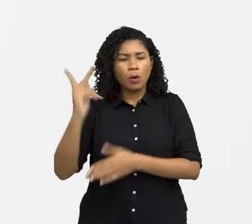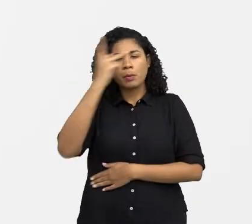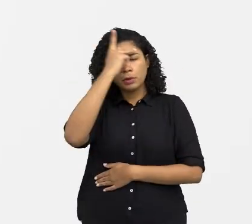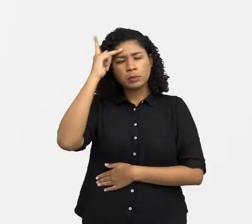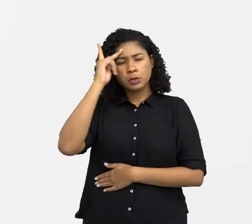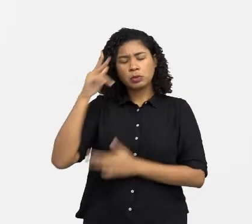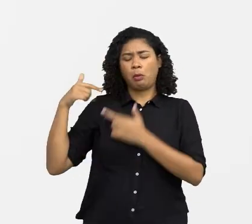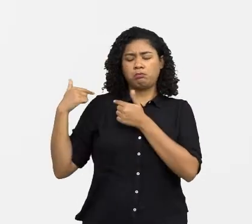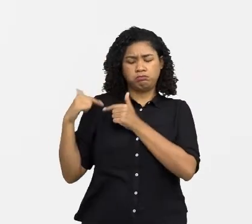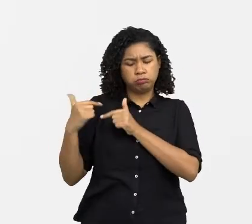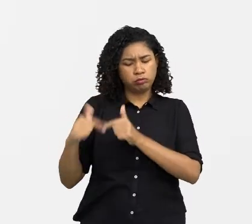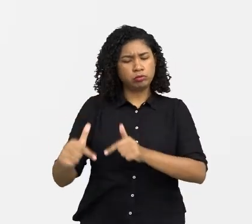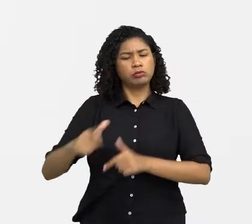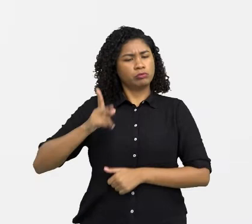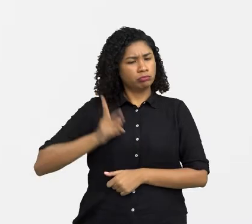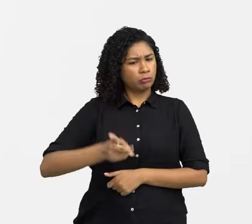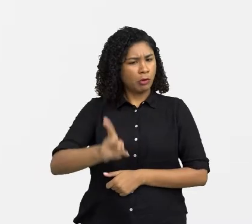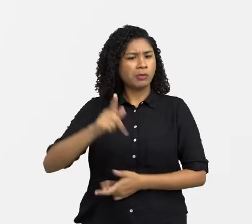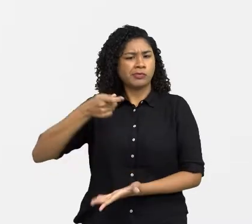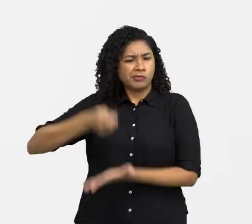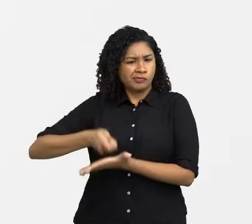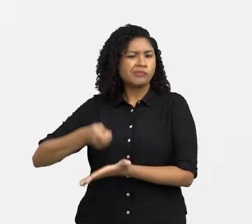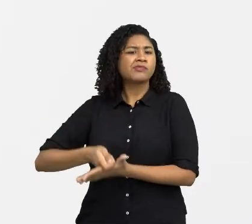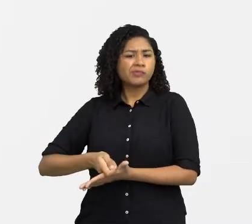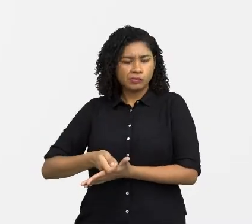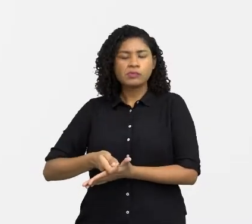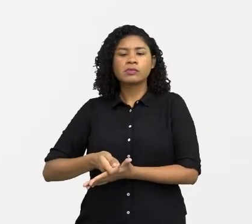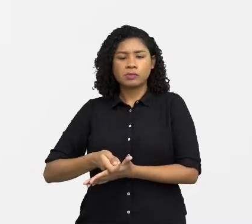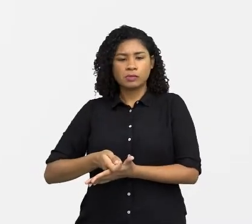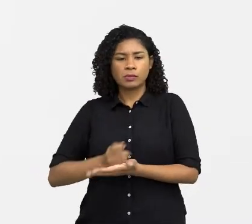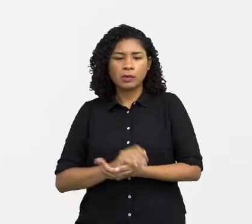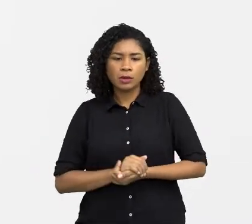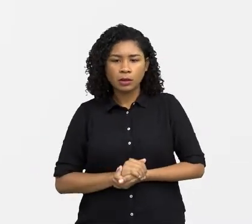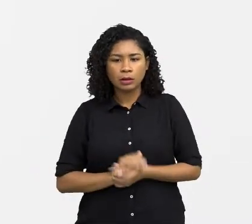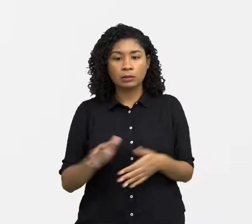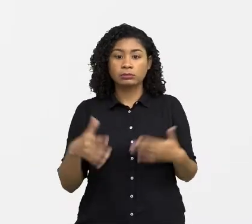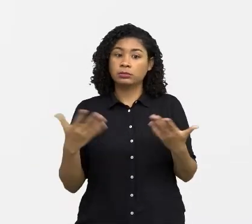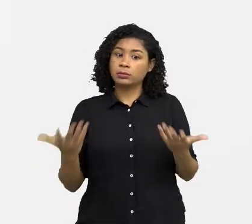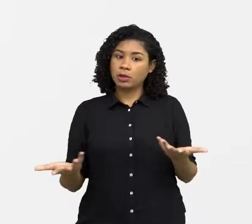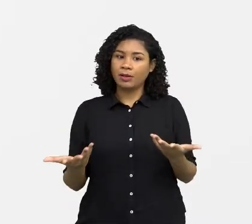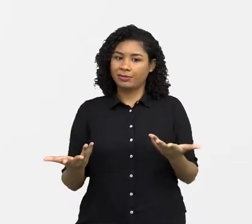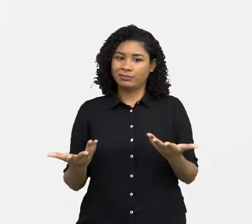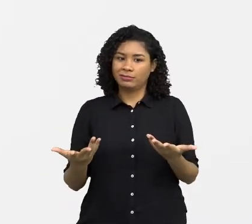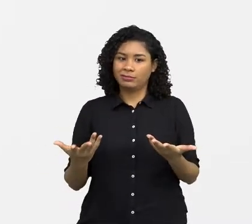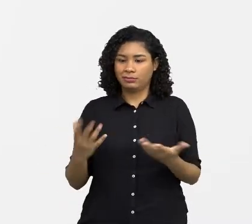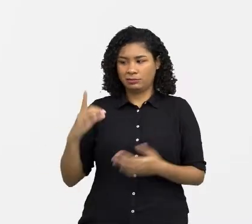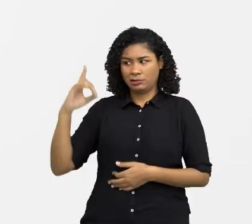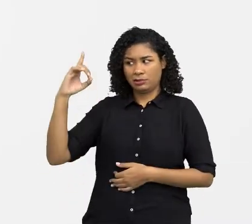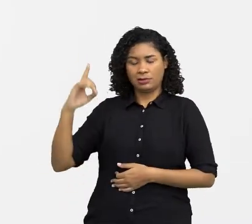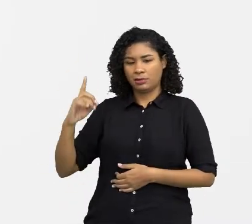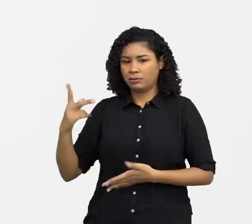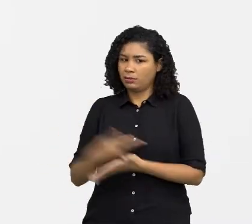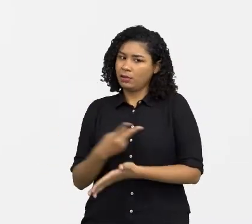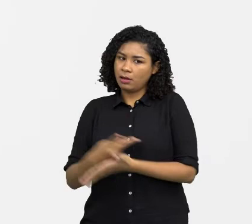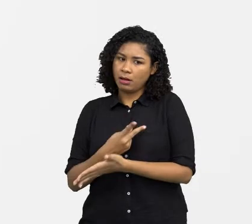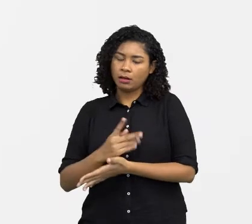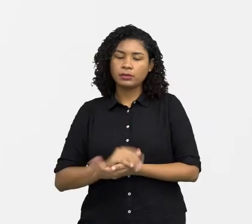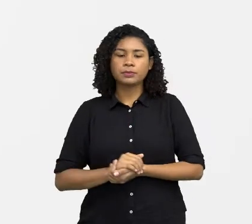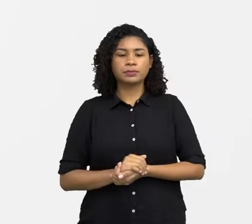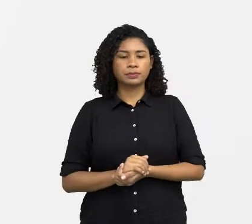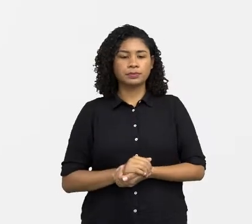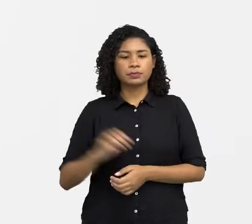preservacionista, conservadora, com relação a determinadas modernidades aí, né? Então, nada disso aconteceu ainda. Letra